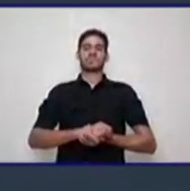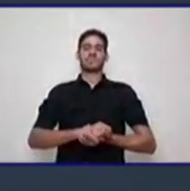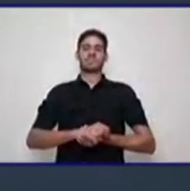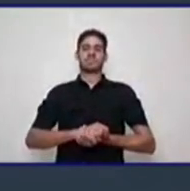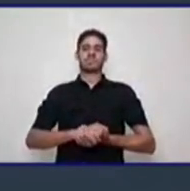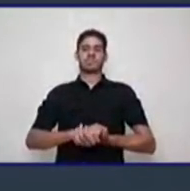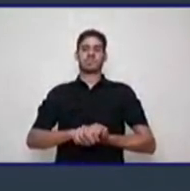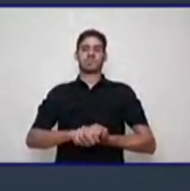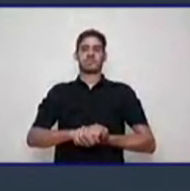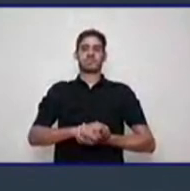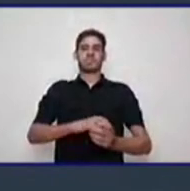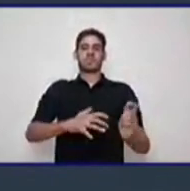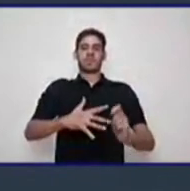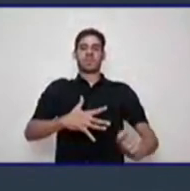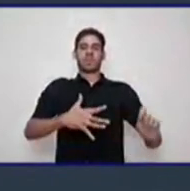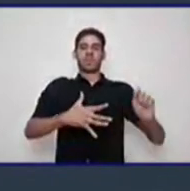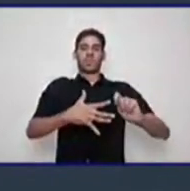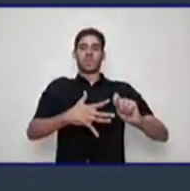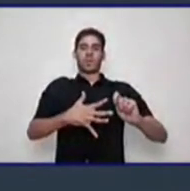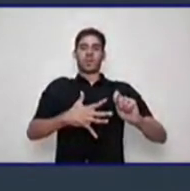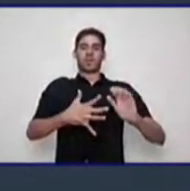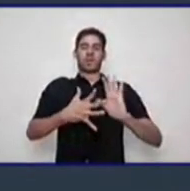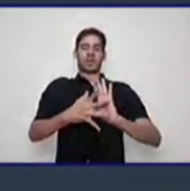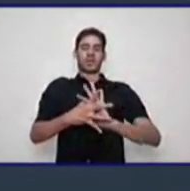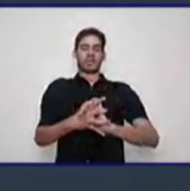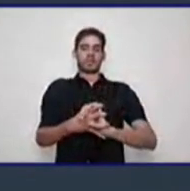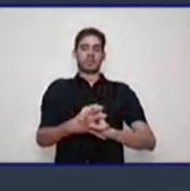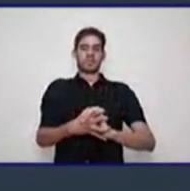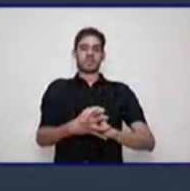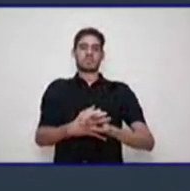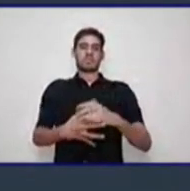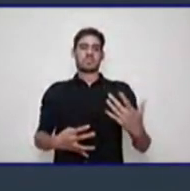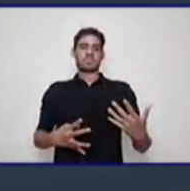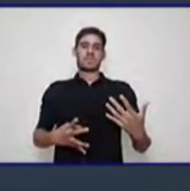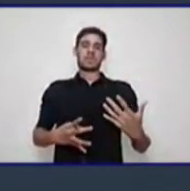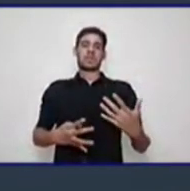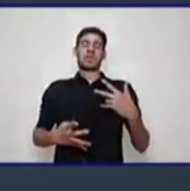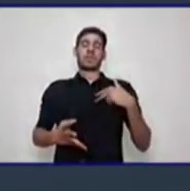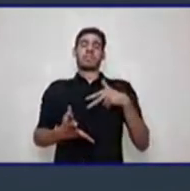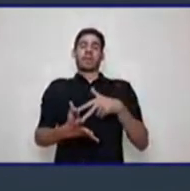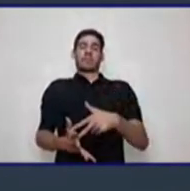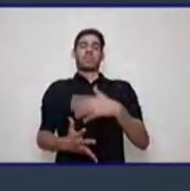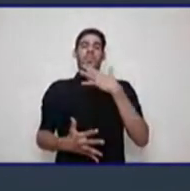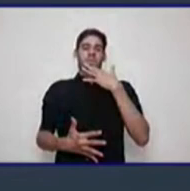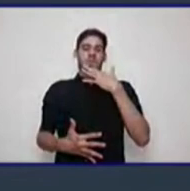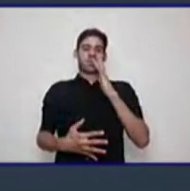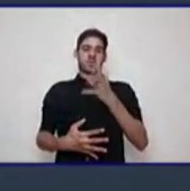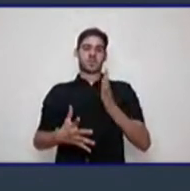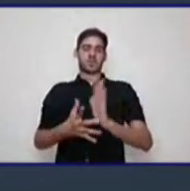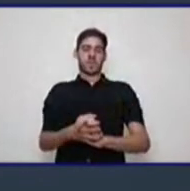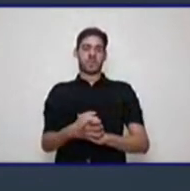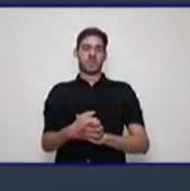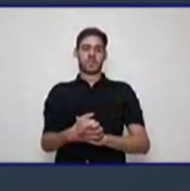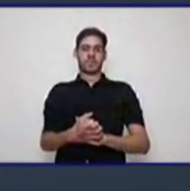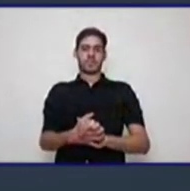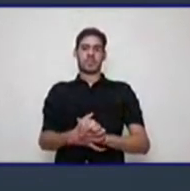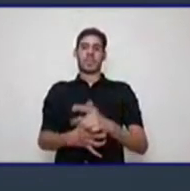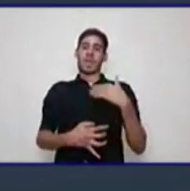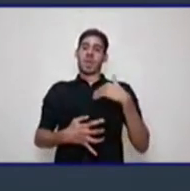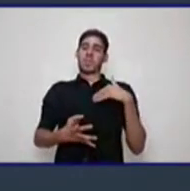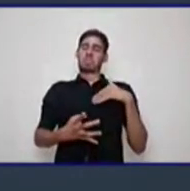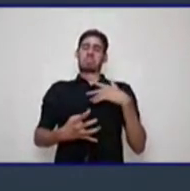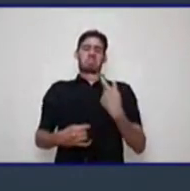É um agravo regimental e, portanto, a minha posição já é conhecida e eu vou me limitar a